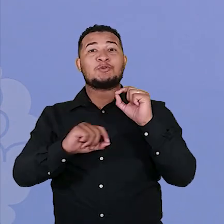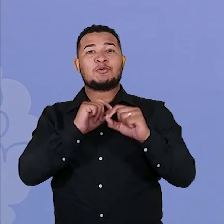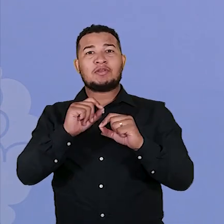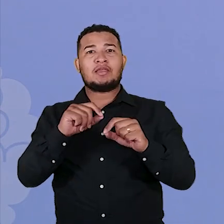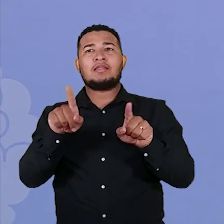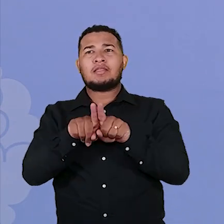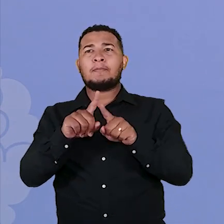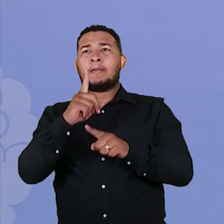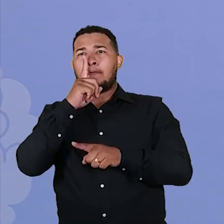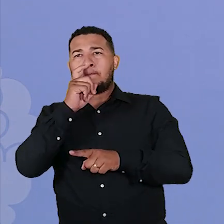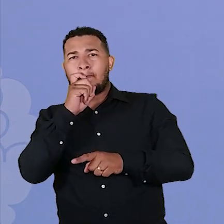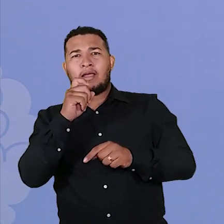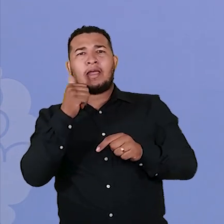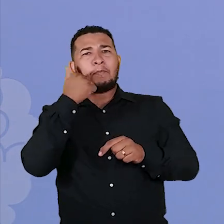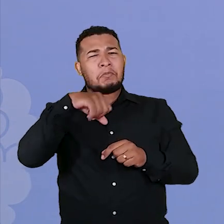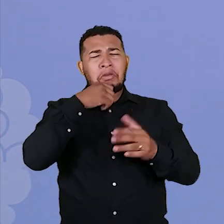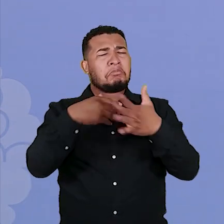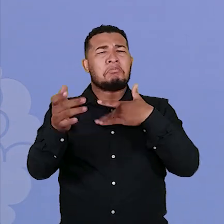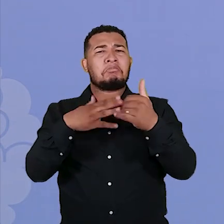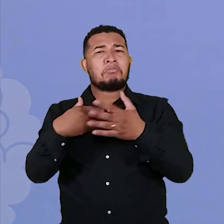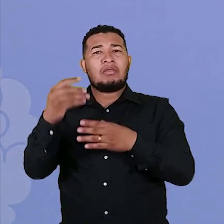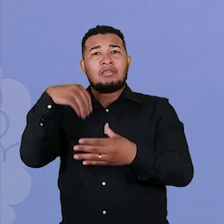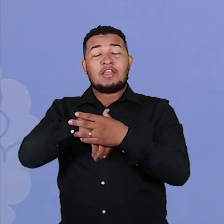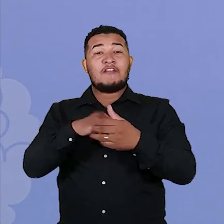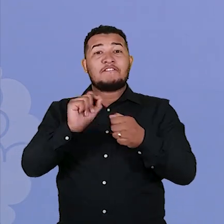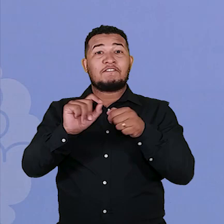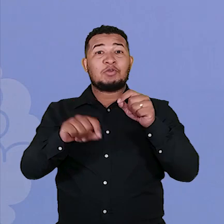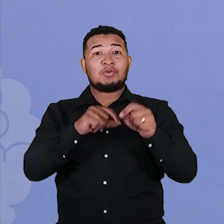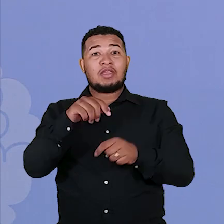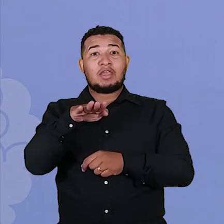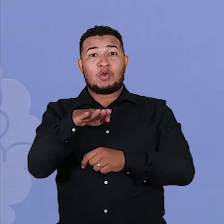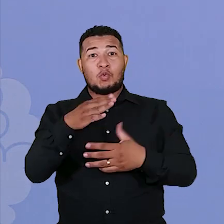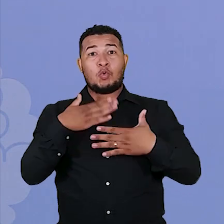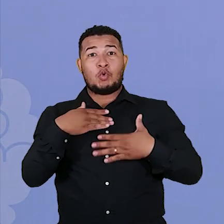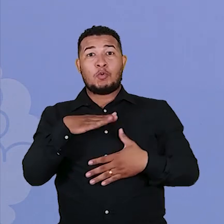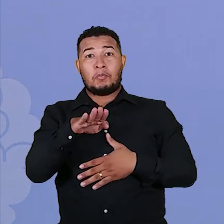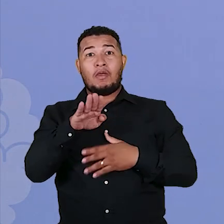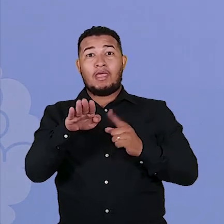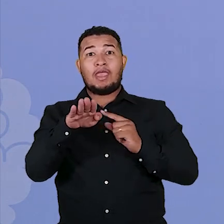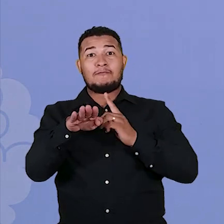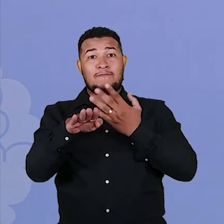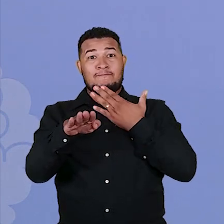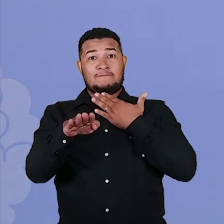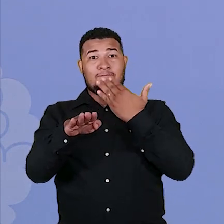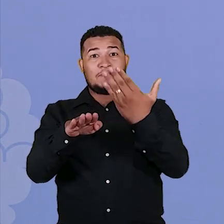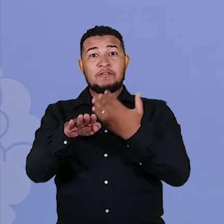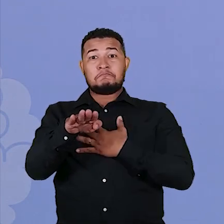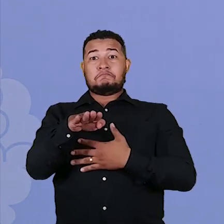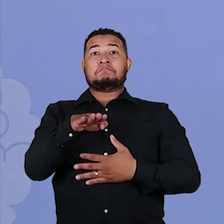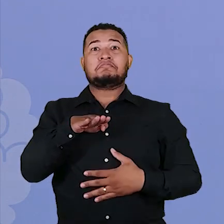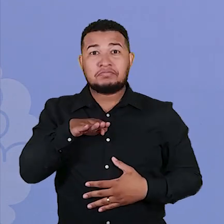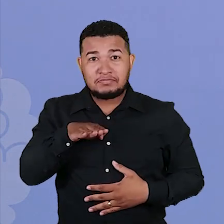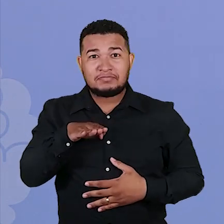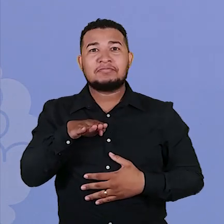seu corpo todo seu pai sua mãe seus irmãos que estiver dentro do carro a tendência do corpo de você estava em movimento retilíneo